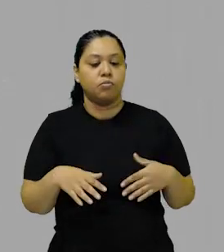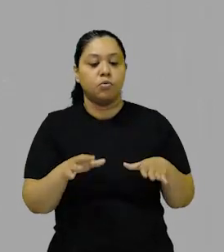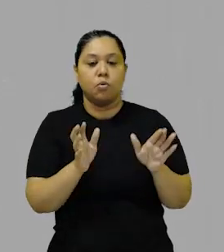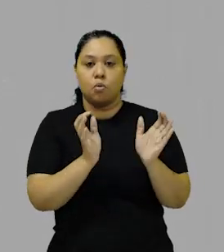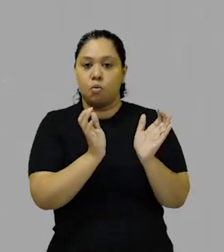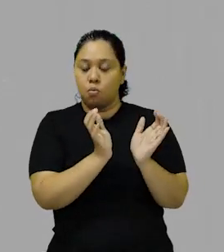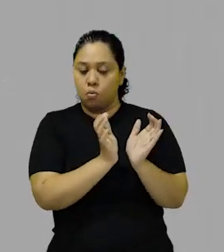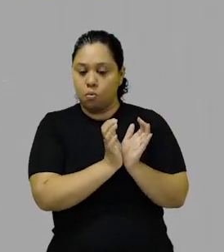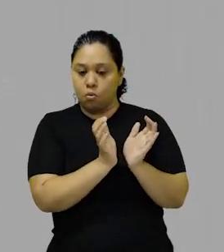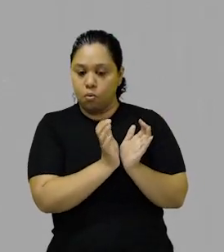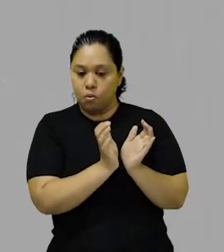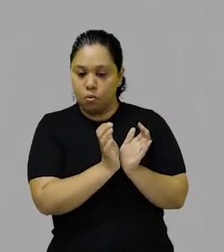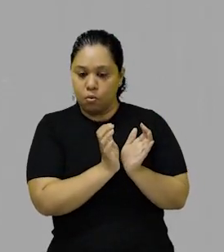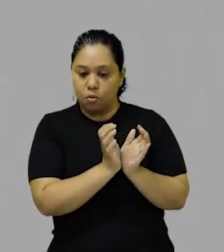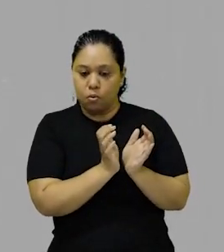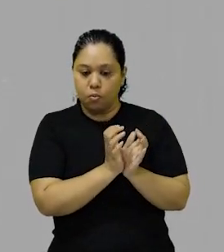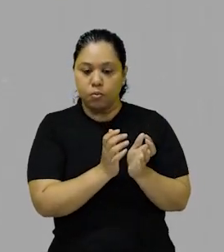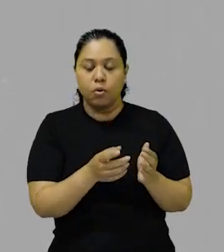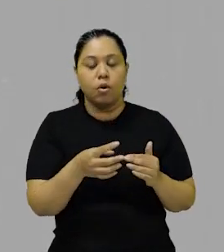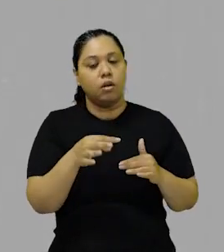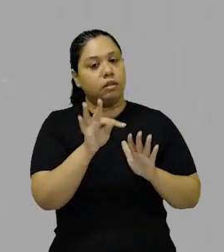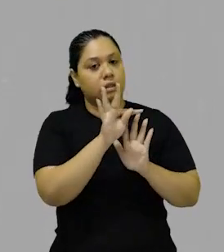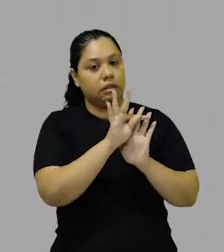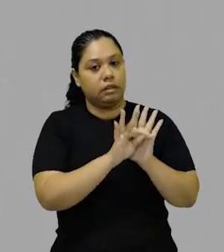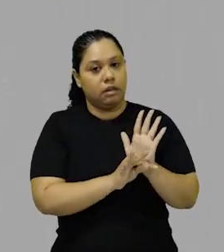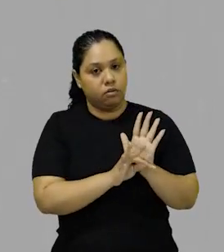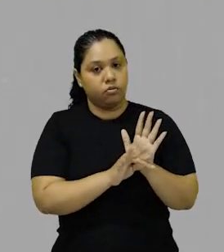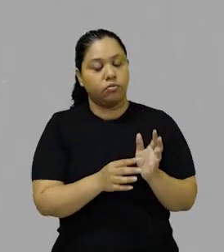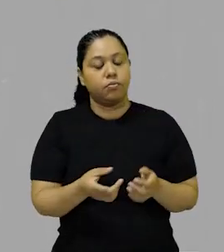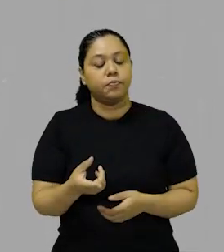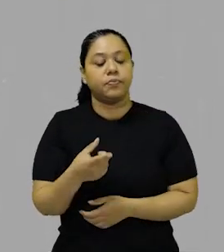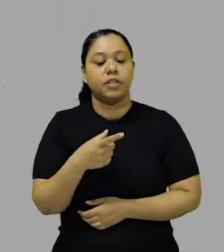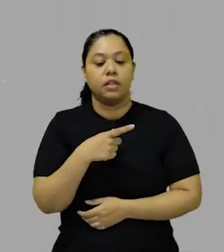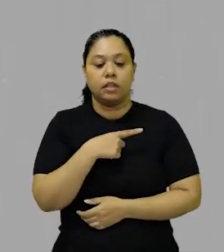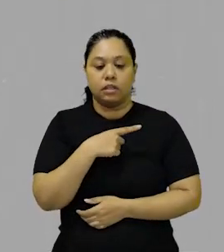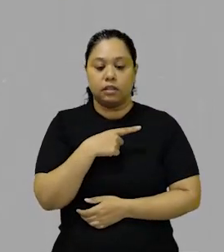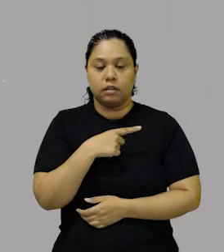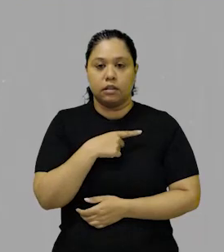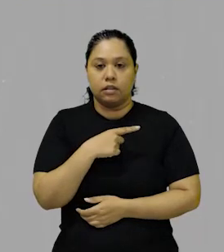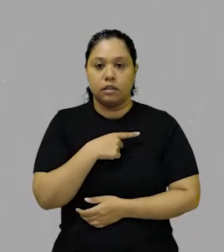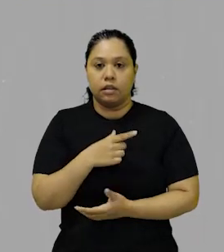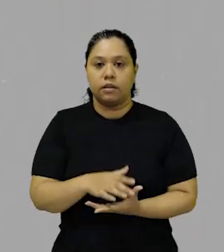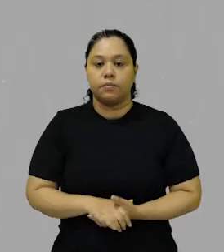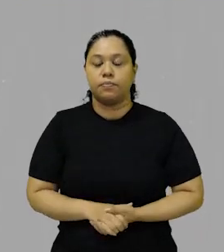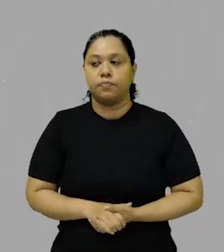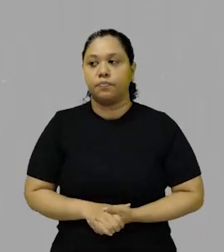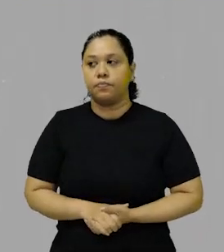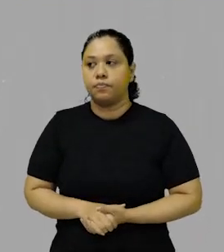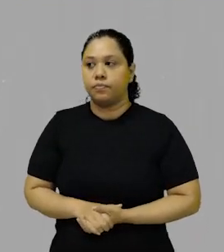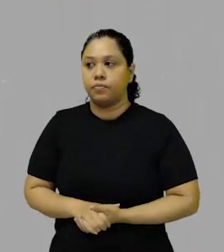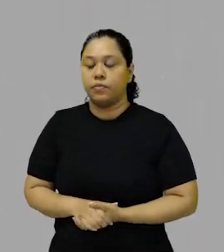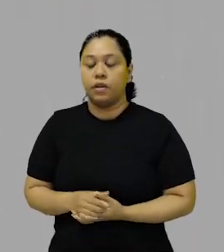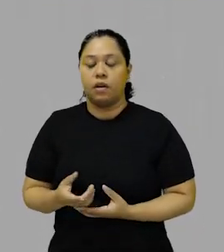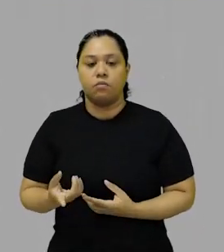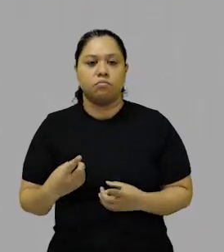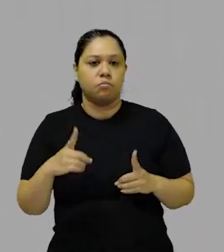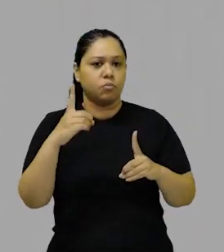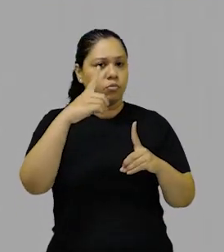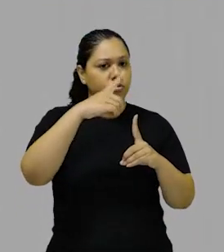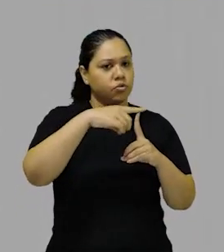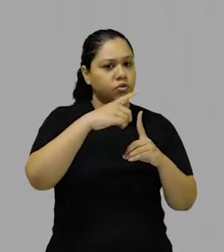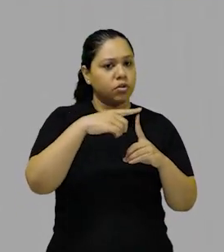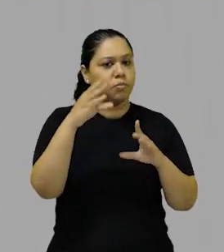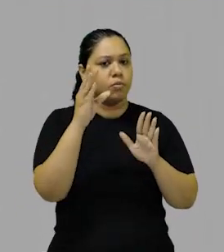classificação ou de categoria de texto que tem tanto um formato quanto um conteúdo